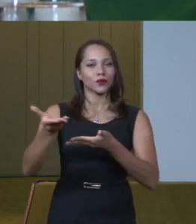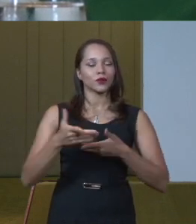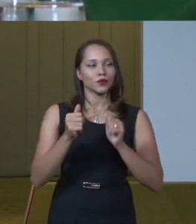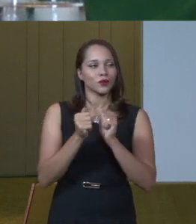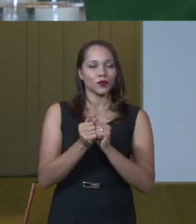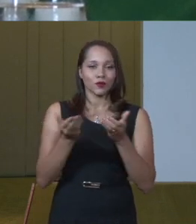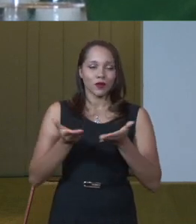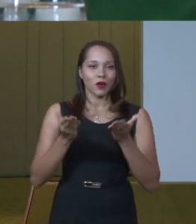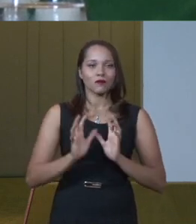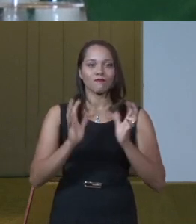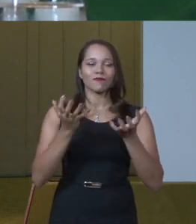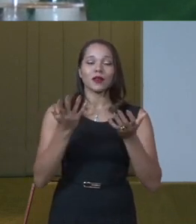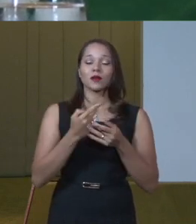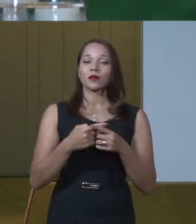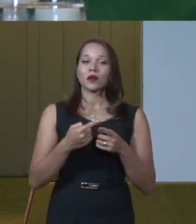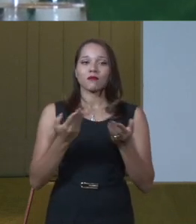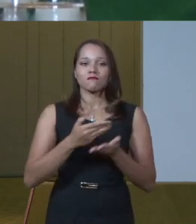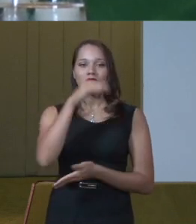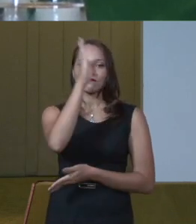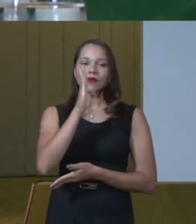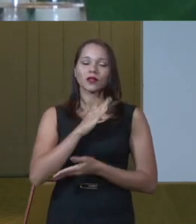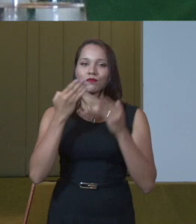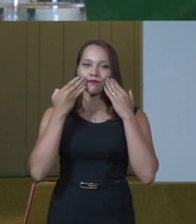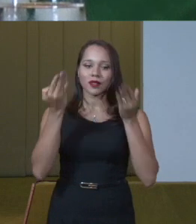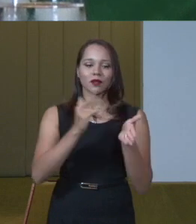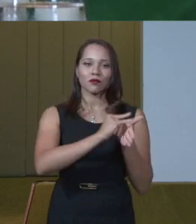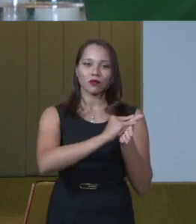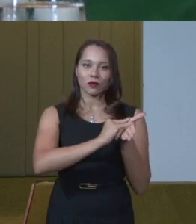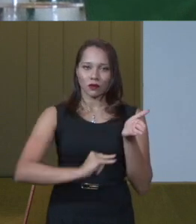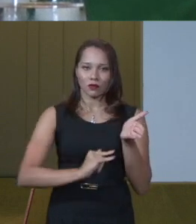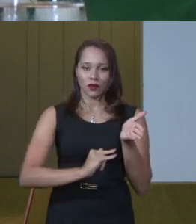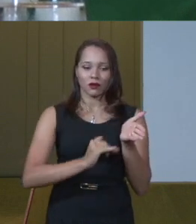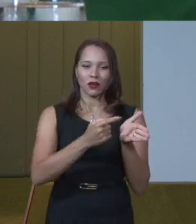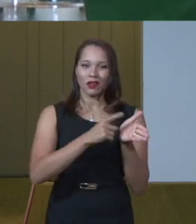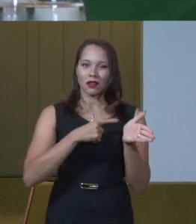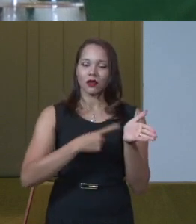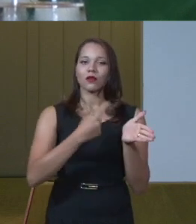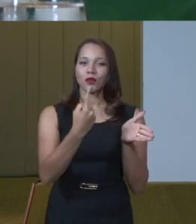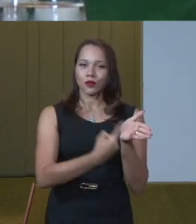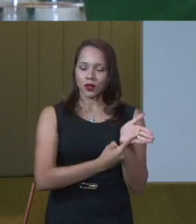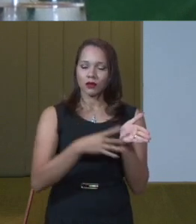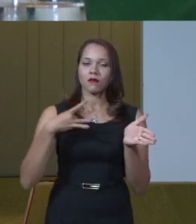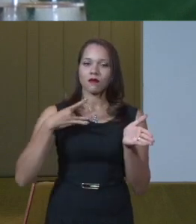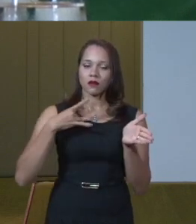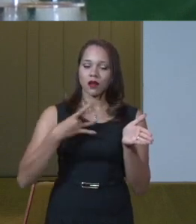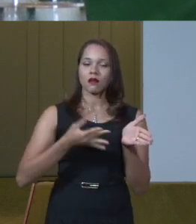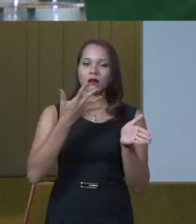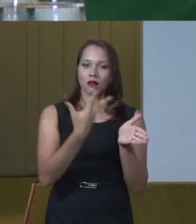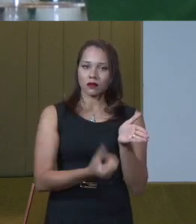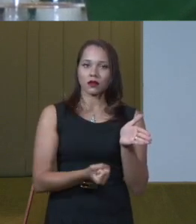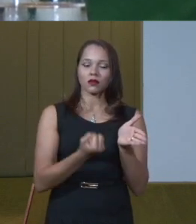que o Brasil apresenta este documento com os compromissos que voluntariamente assume no contexto